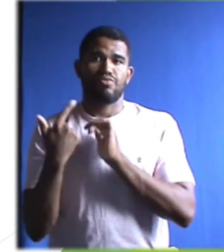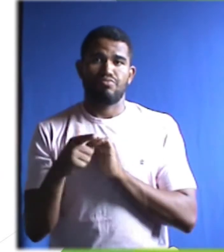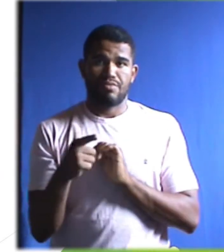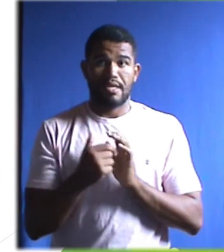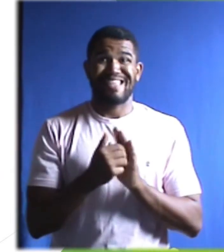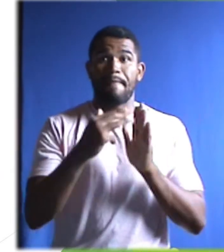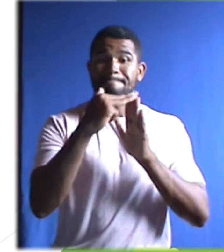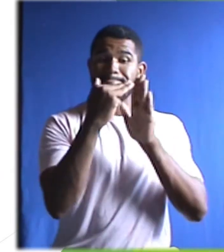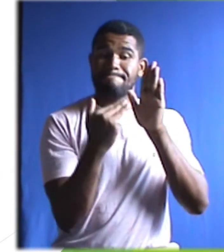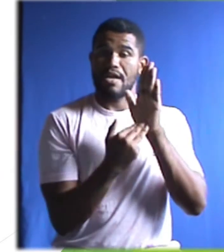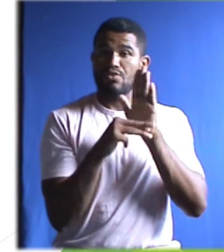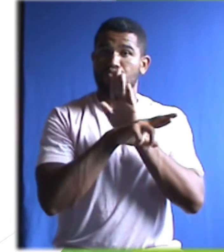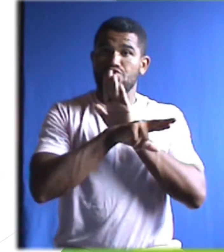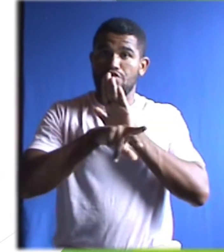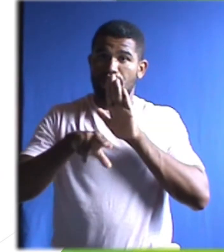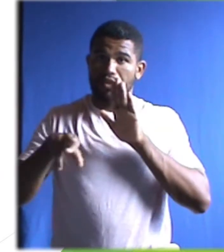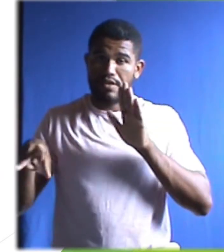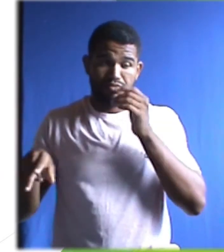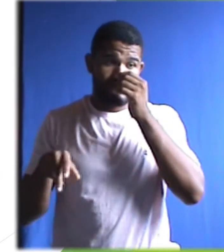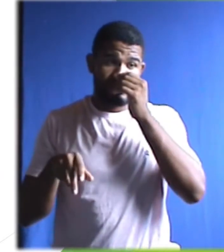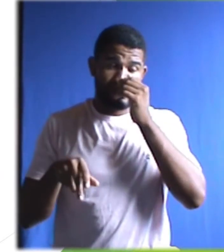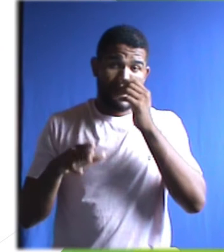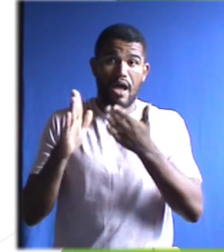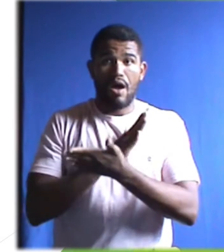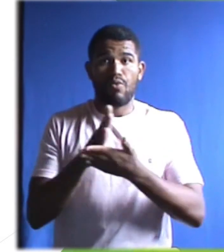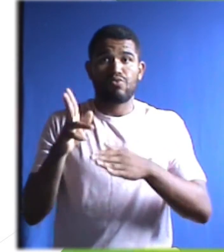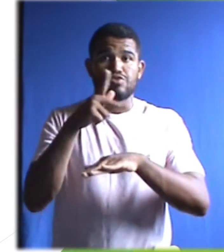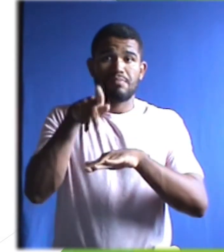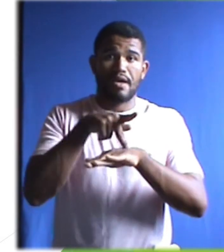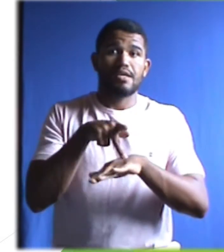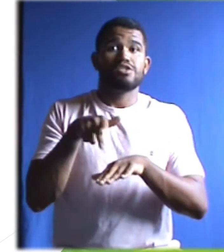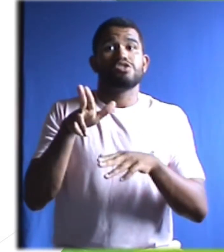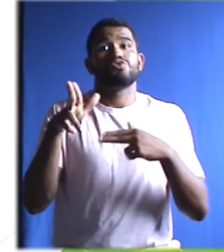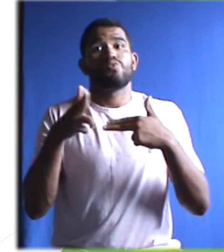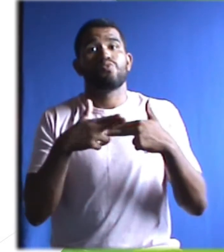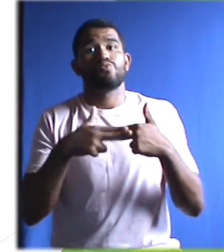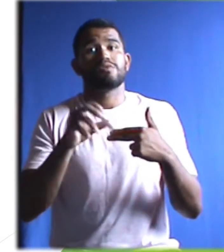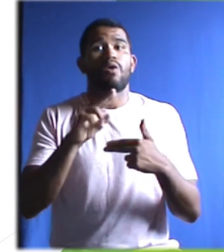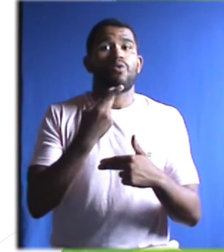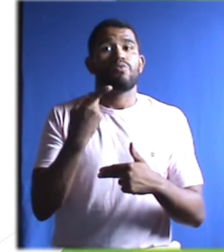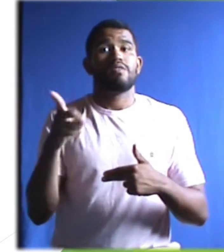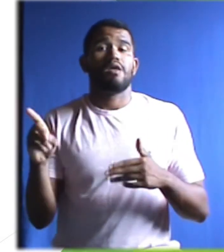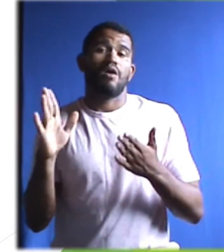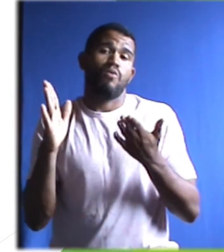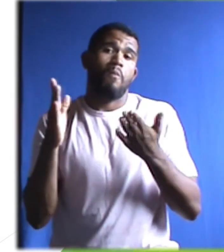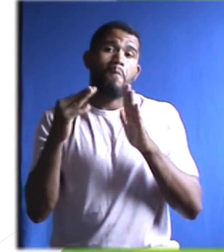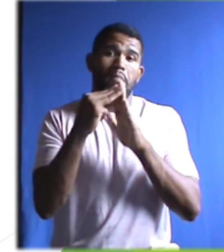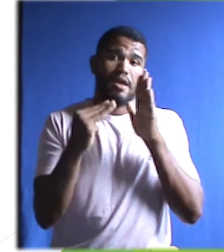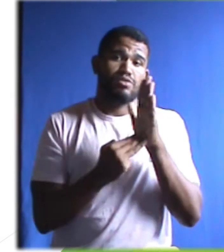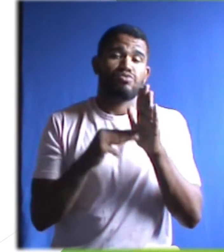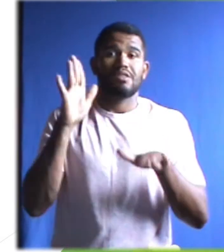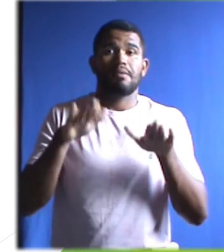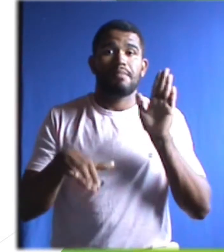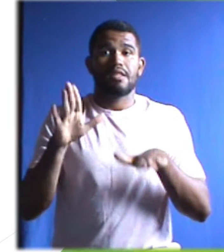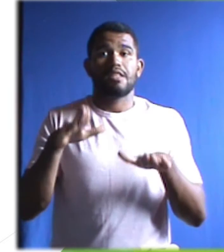o método. Não, existem métodos. Há países que adotam ou não algum tipo de método,